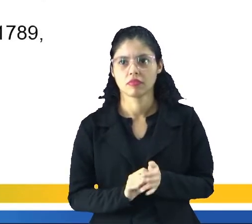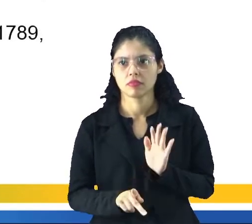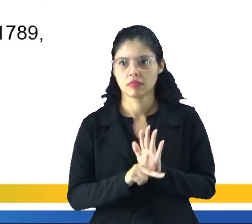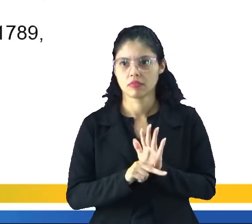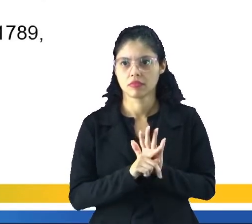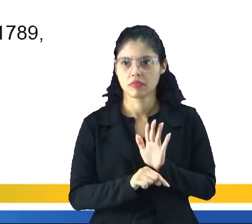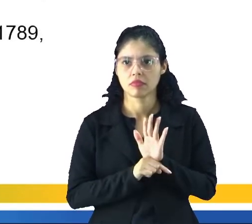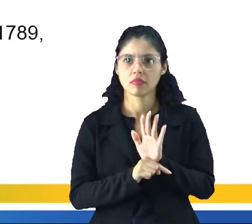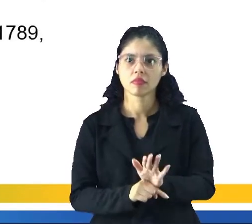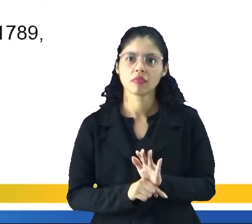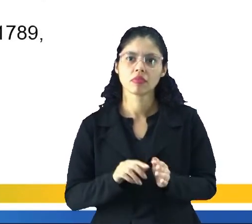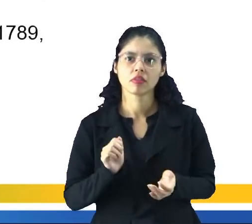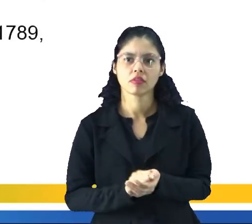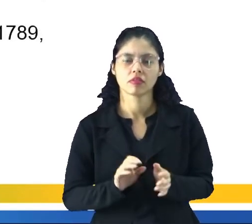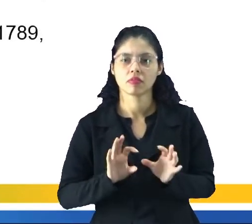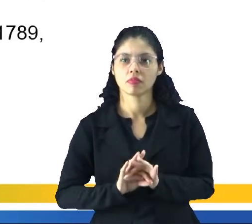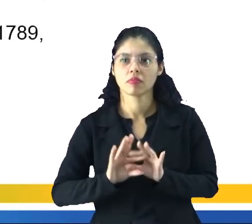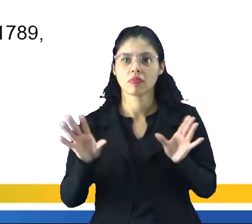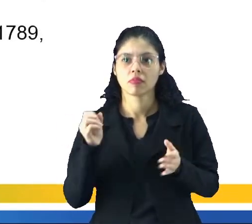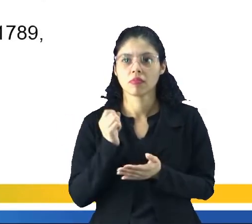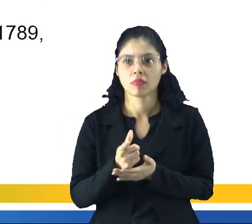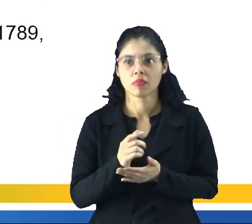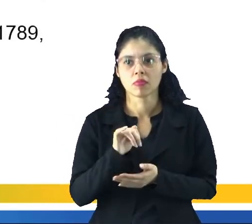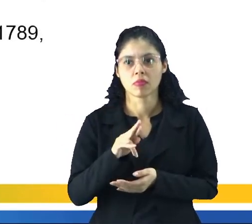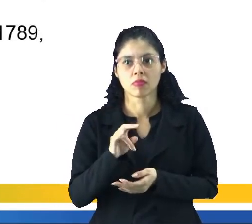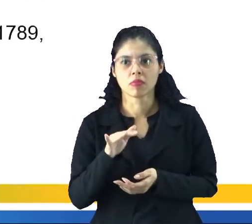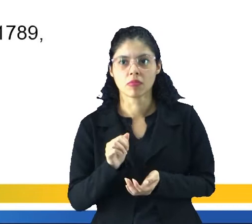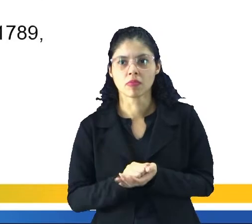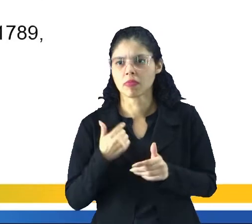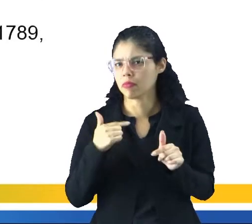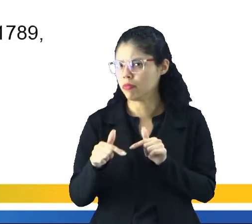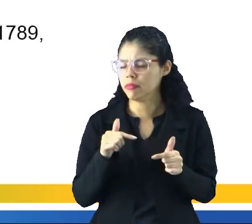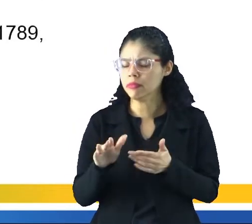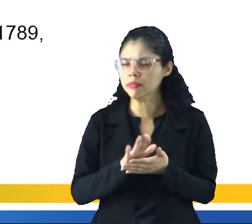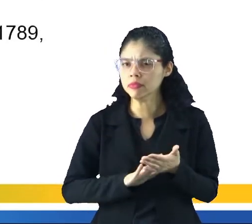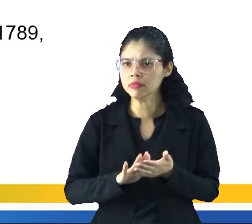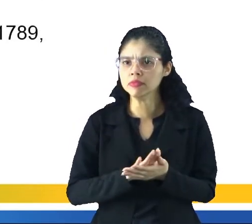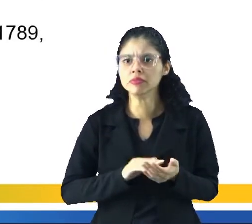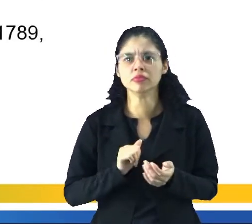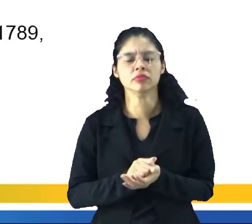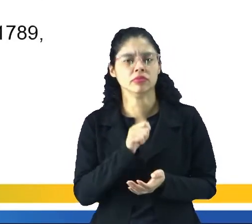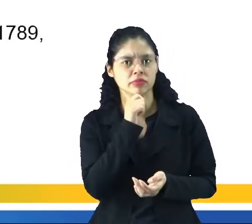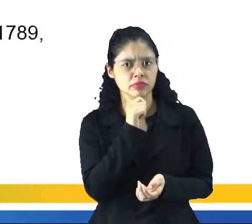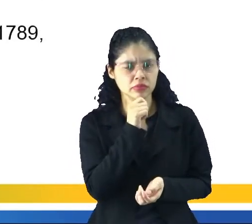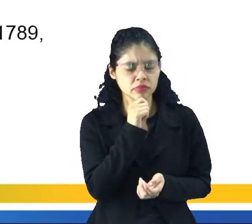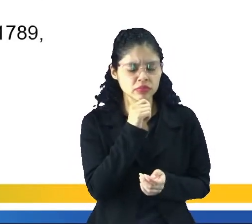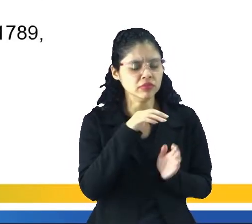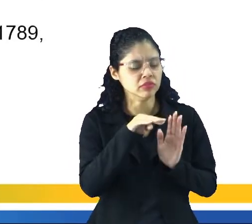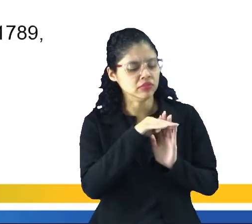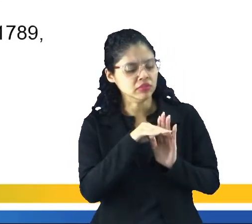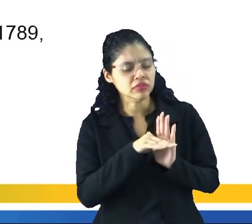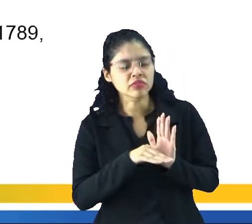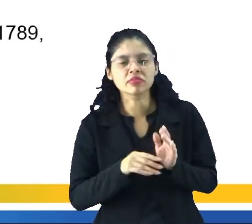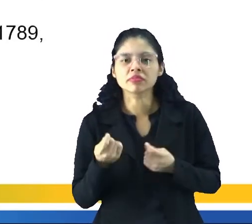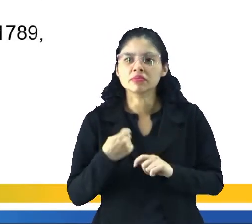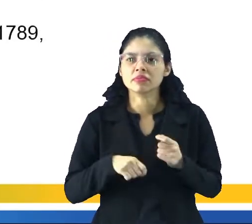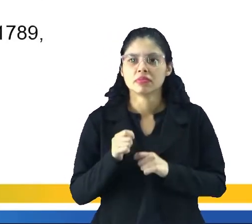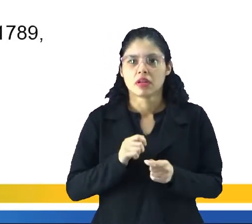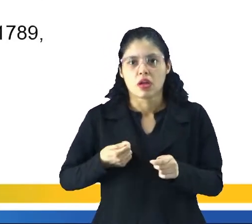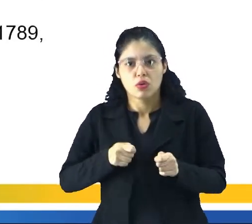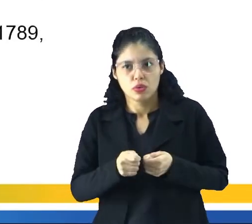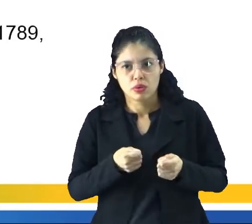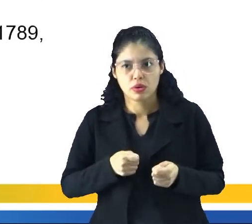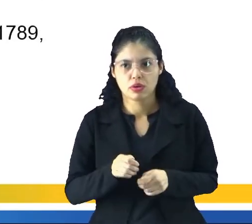clero e a nobreza, estavam livres de pagar impostos, não trabalhavam. E apesar de ser a classe social economicamente dominante,